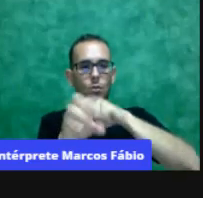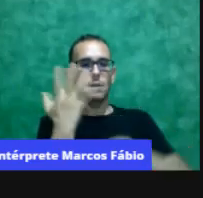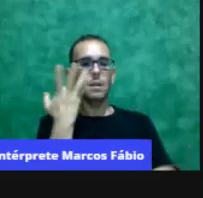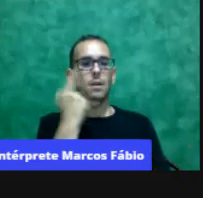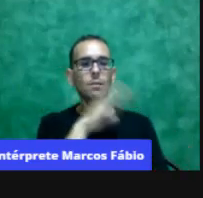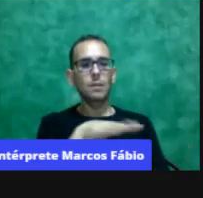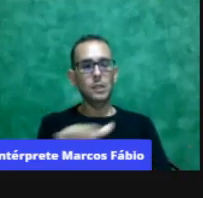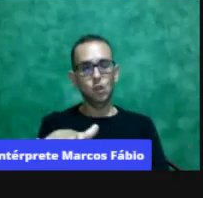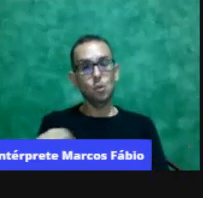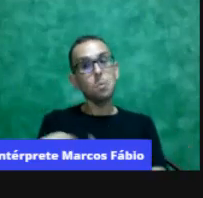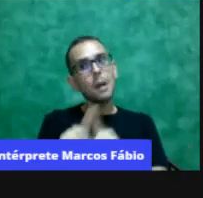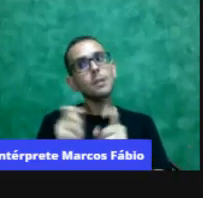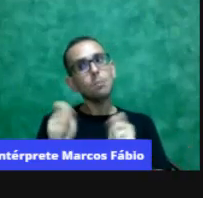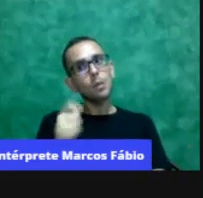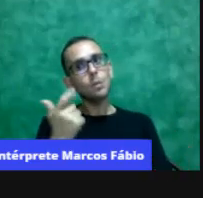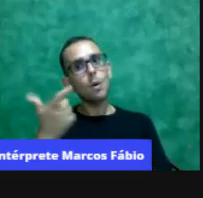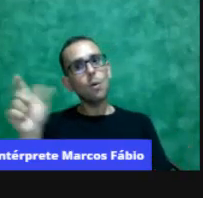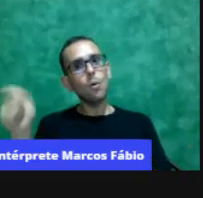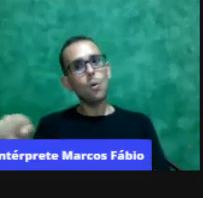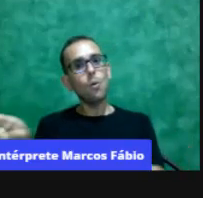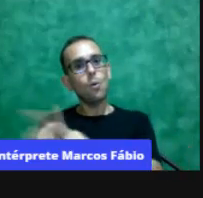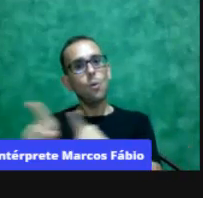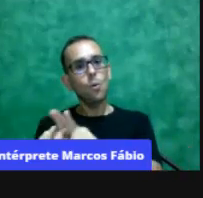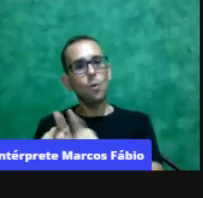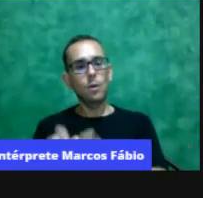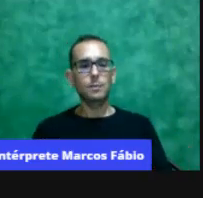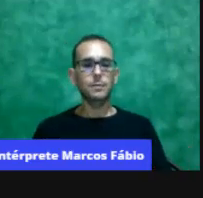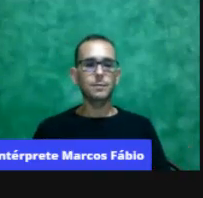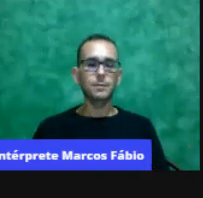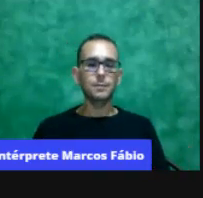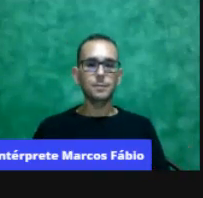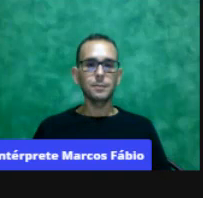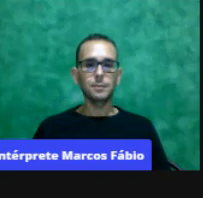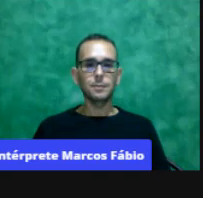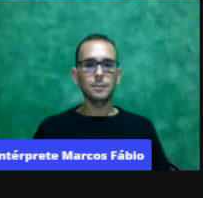mas eles dão para outros também.